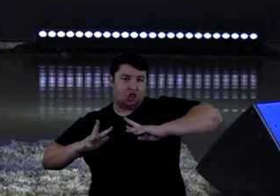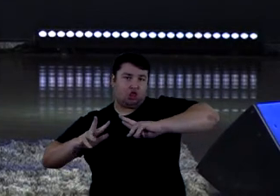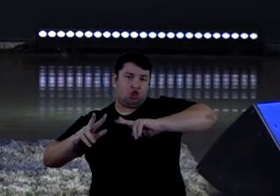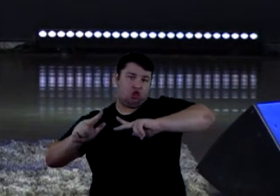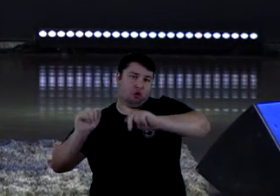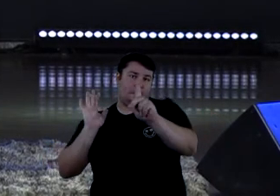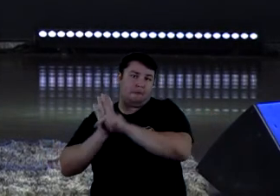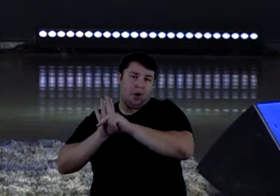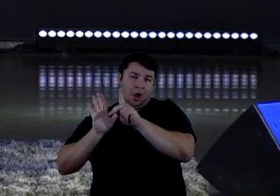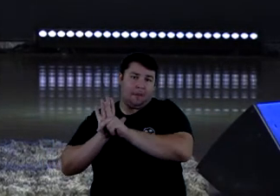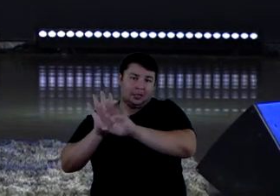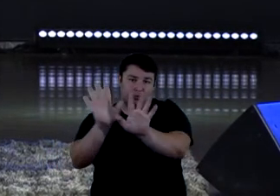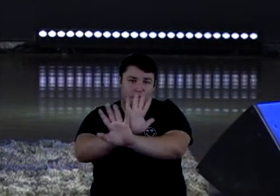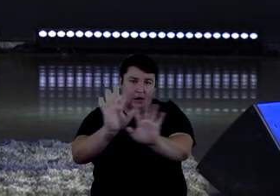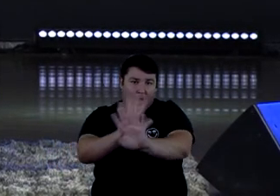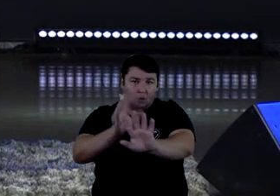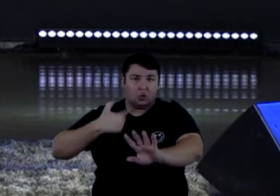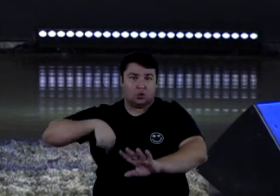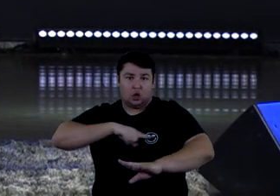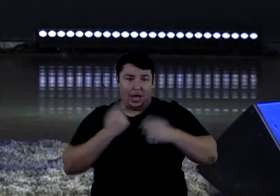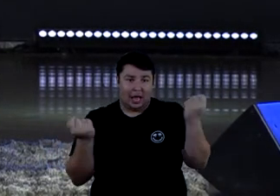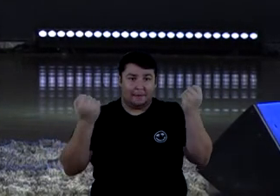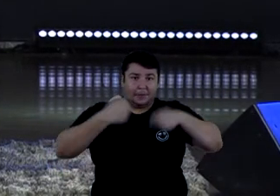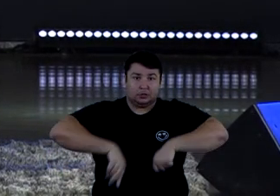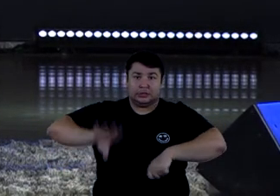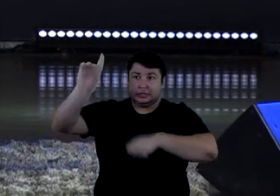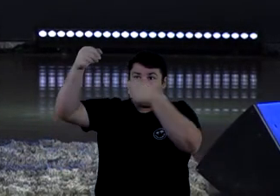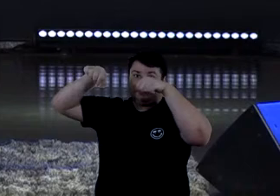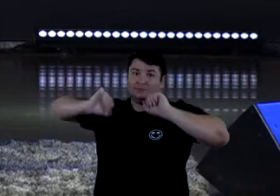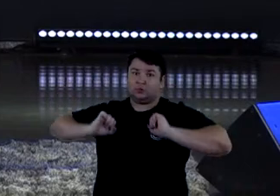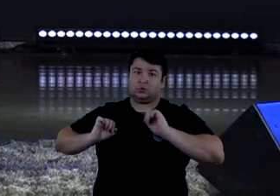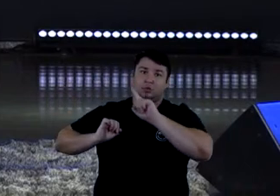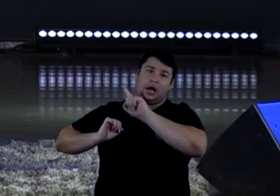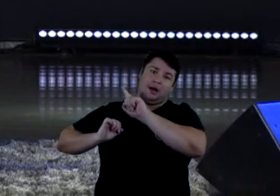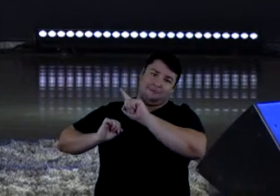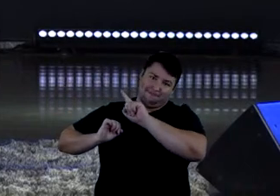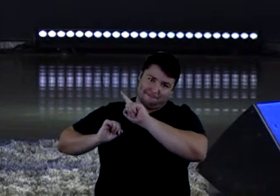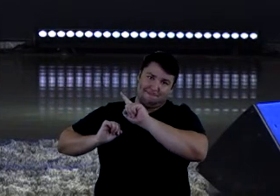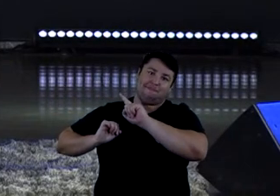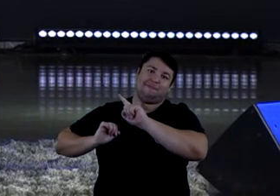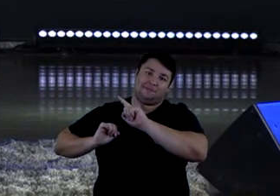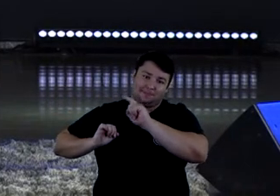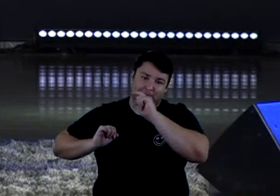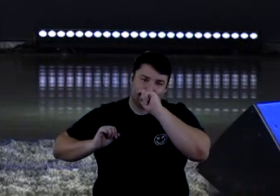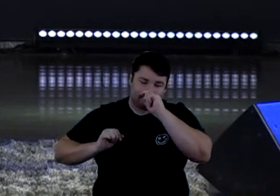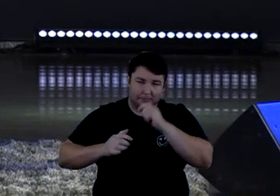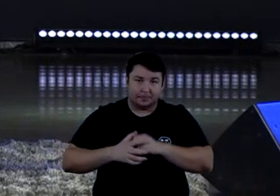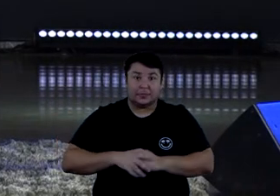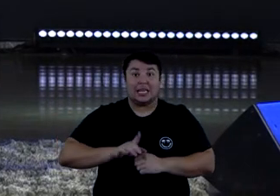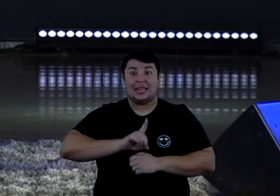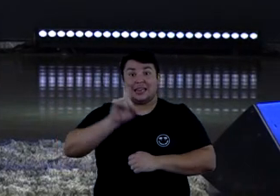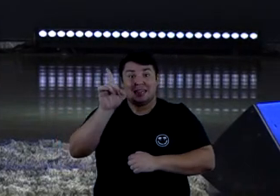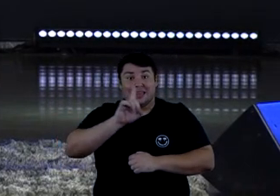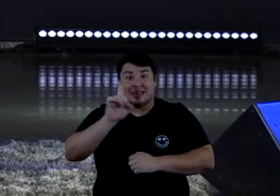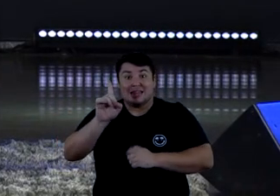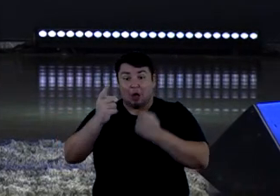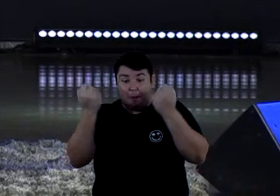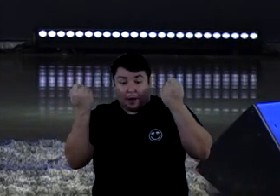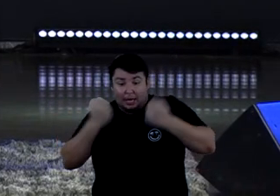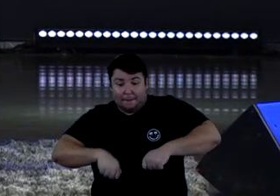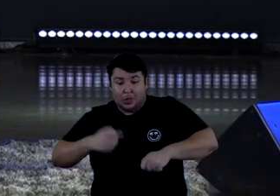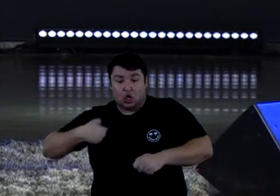conta própria. Nossa capacitação vem de Deus. Ele nos